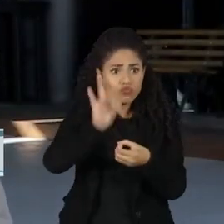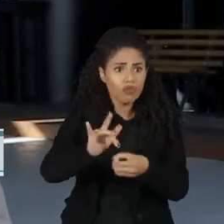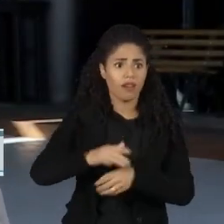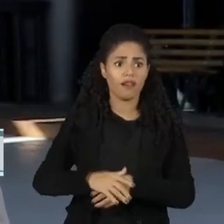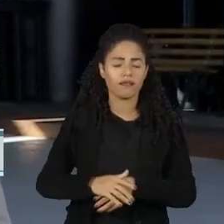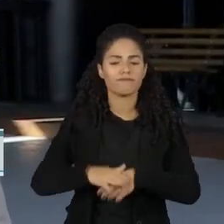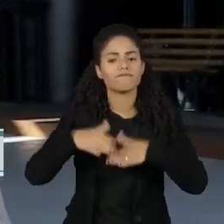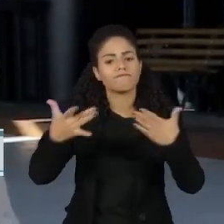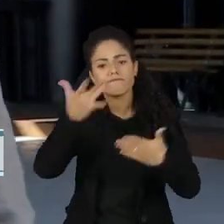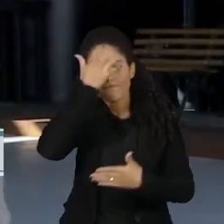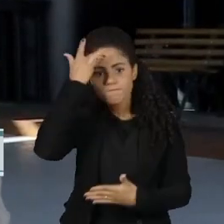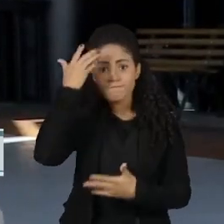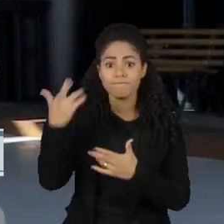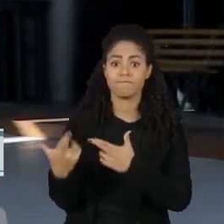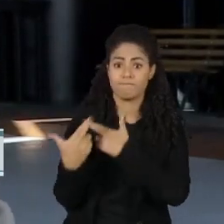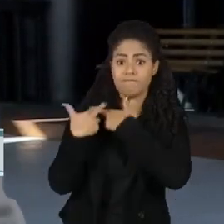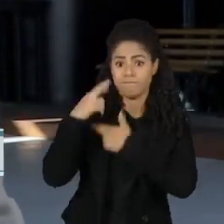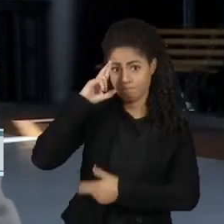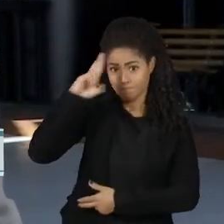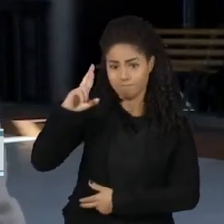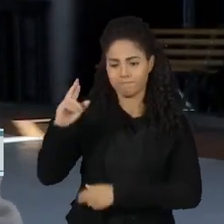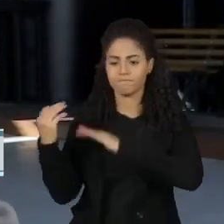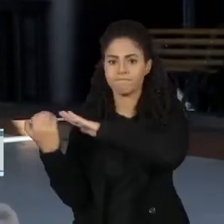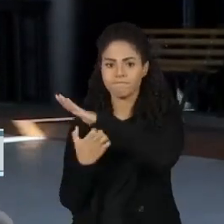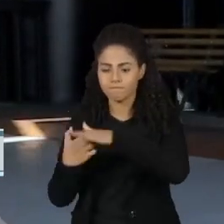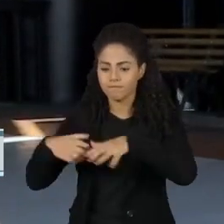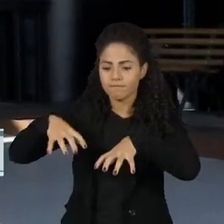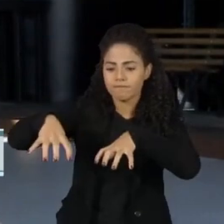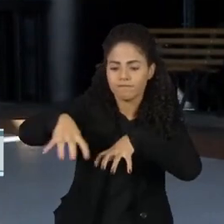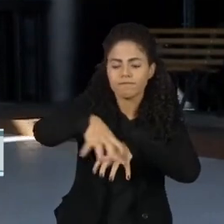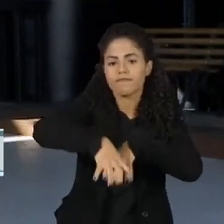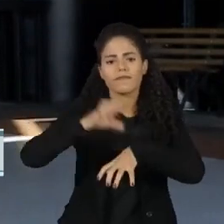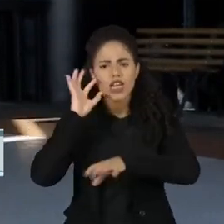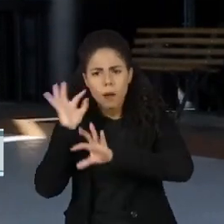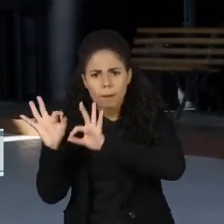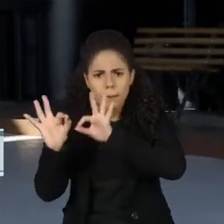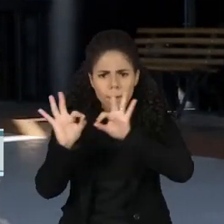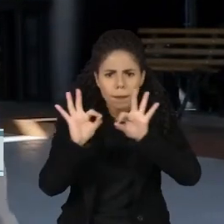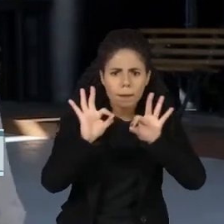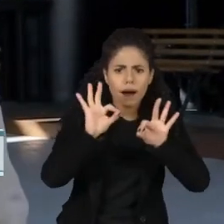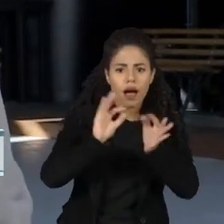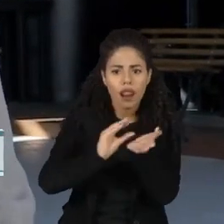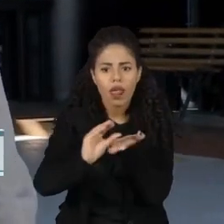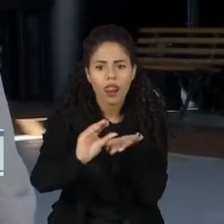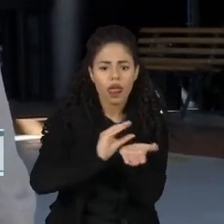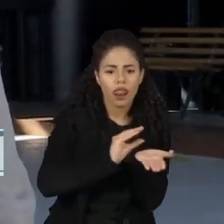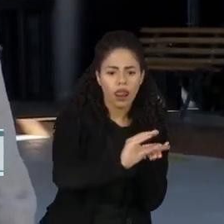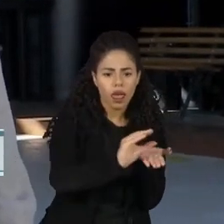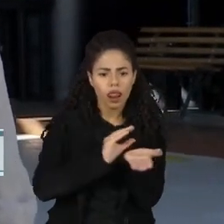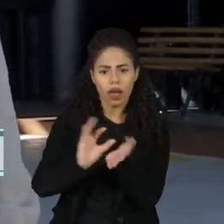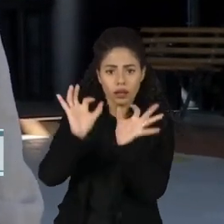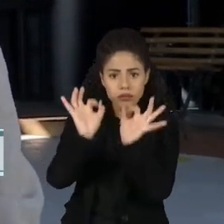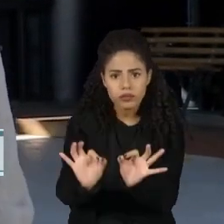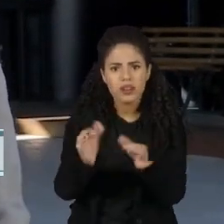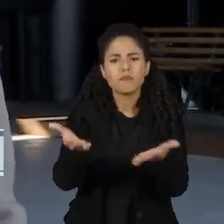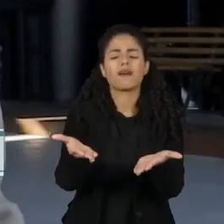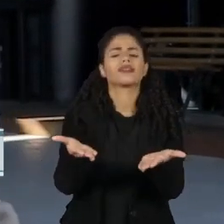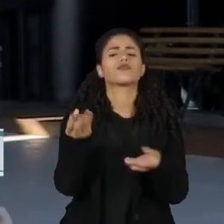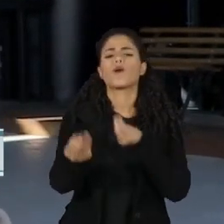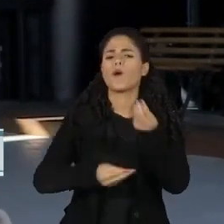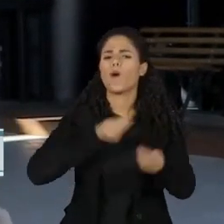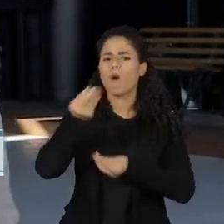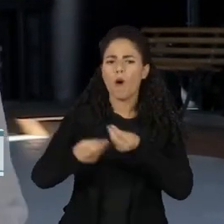Os donos de postos de combustíveis dizem que acompanham o repasse de preços das refinarias, mas que não